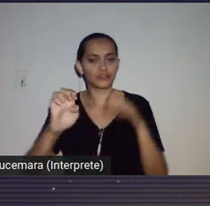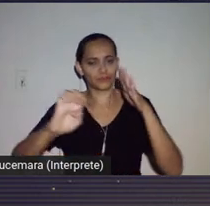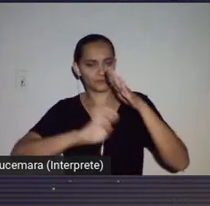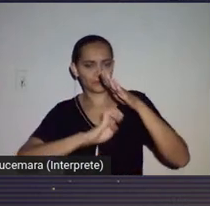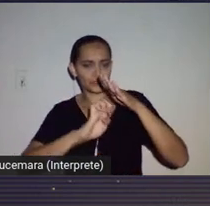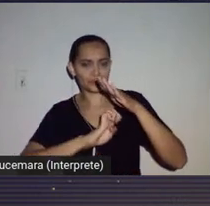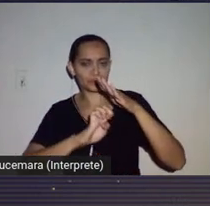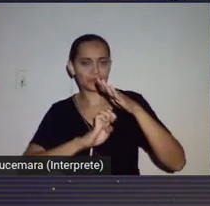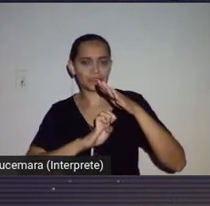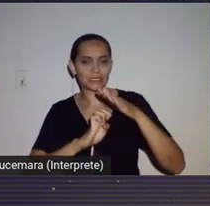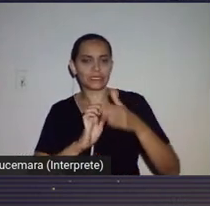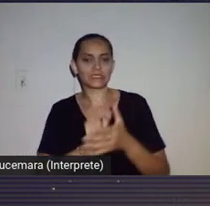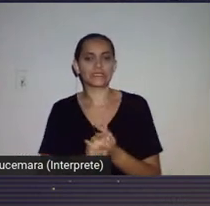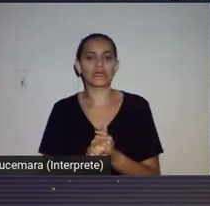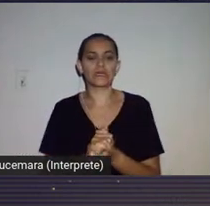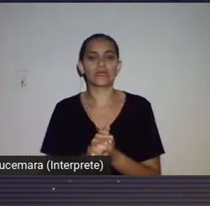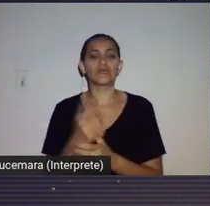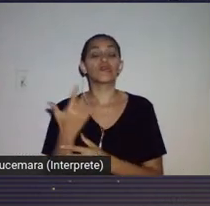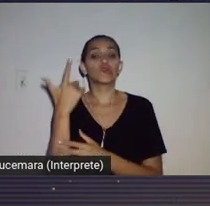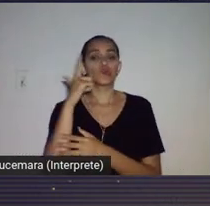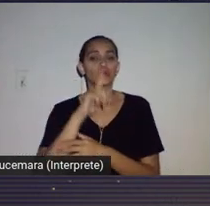aplicar